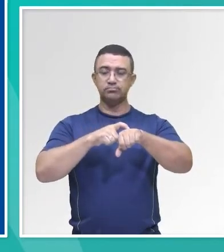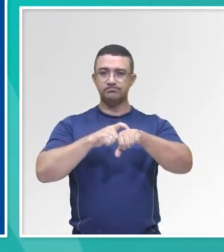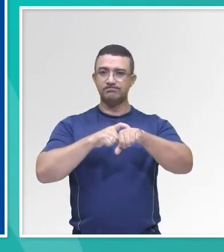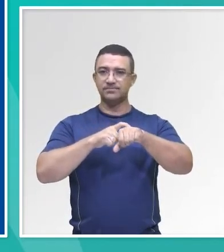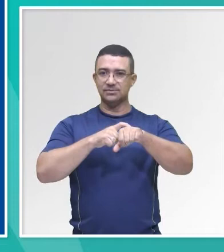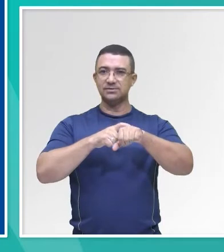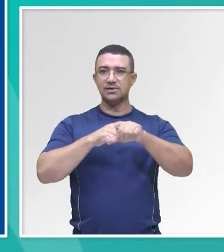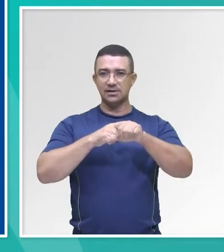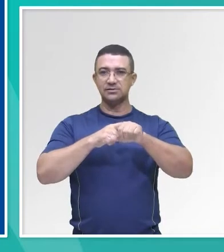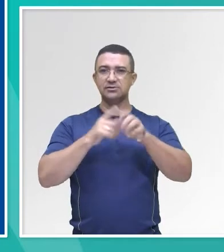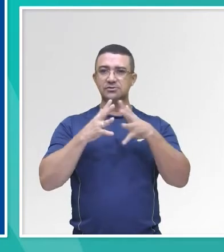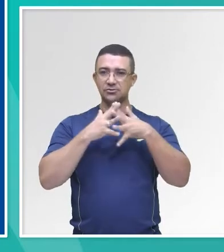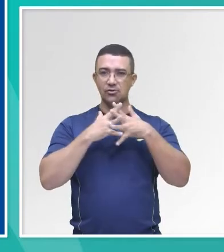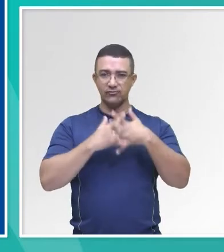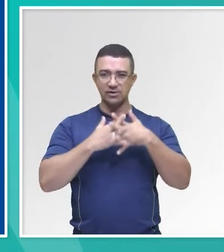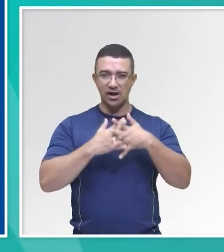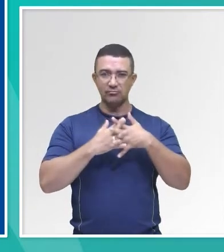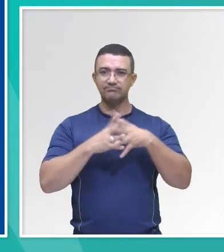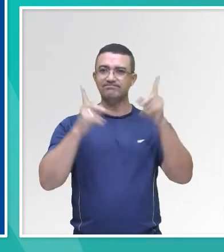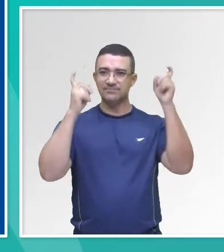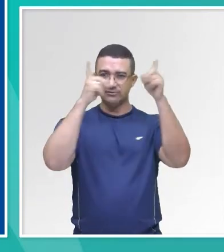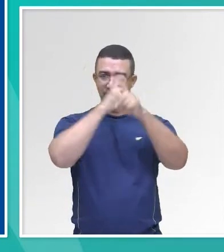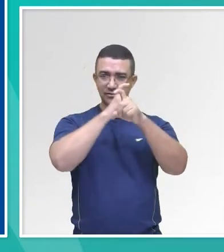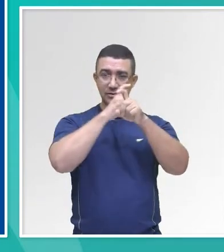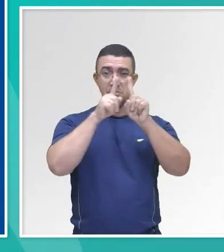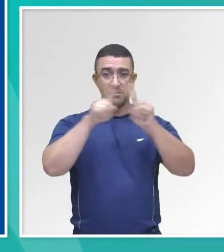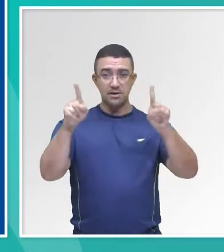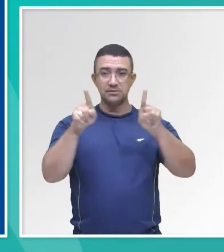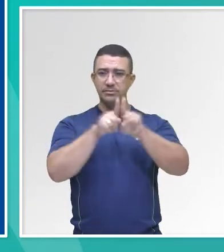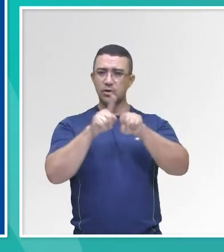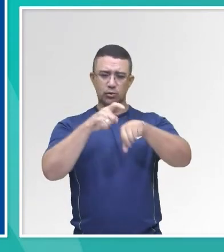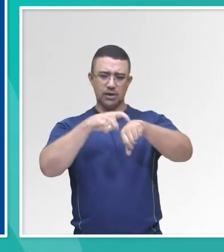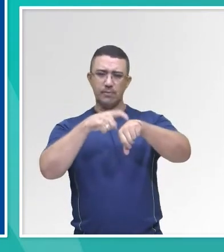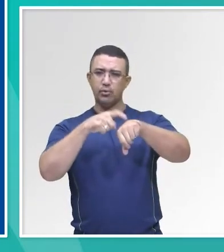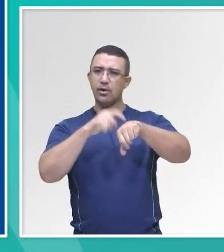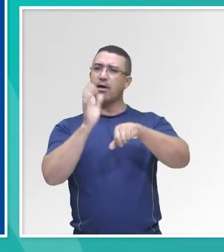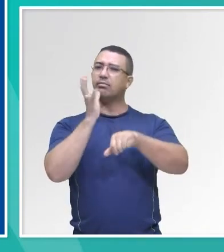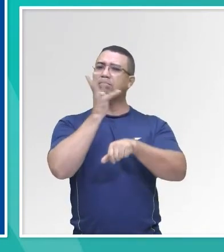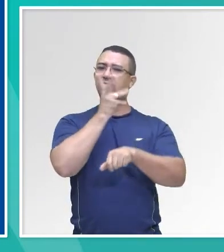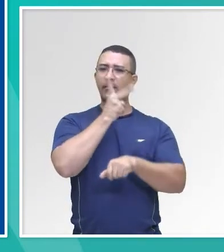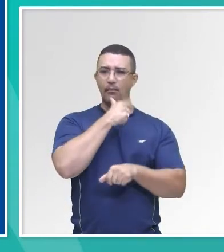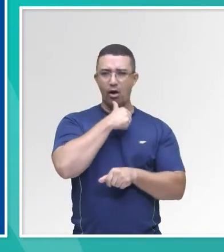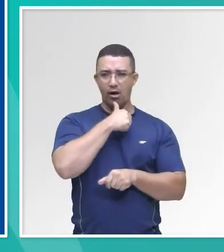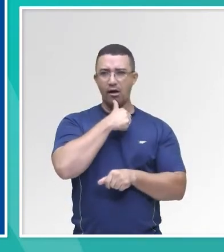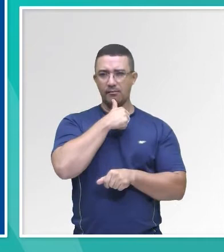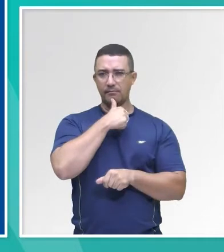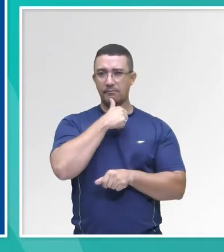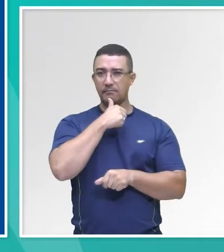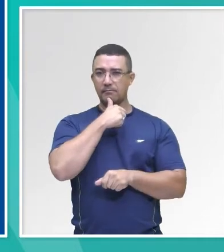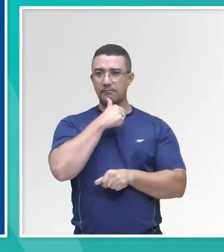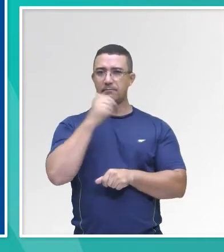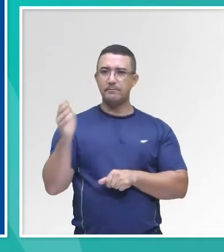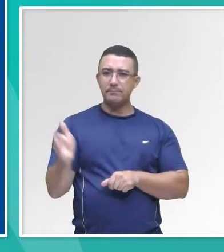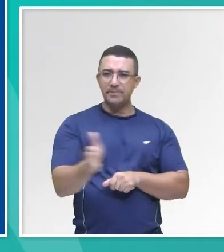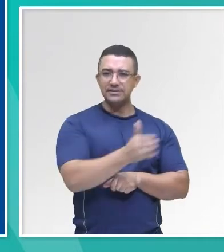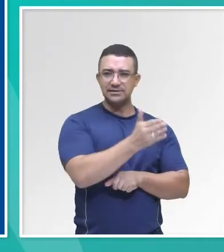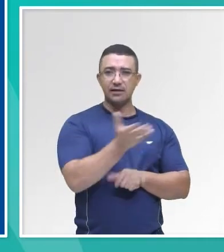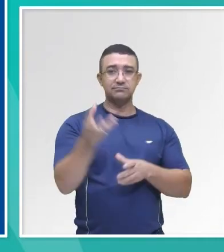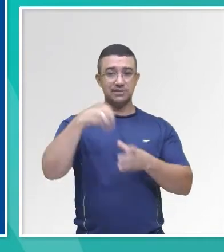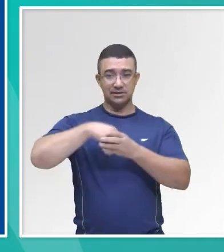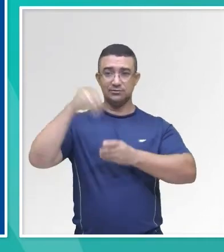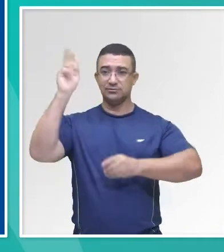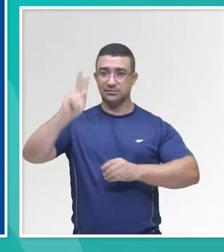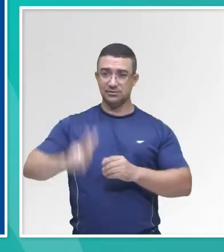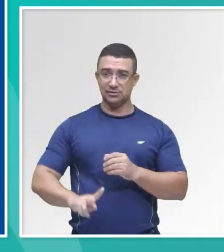complexas, com passagens mais lentas de tempo. Ou seja, o tempo, a passagem de tempo